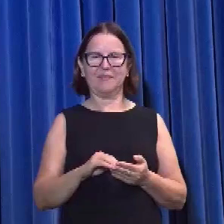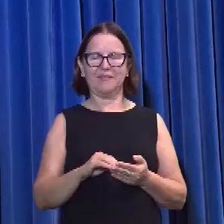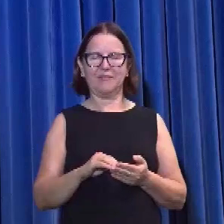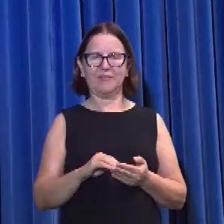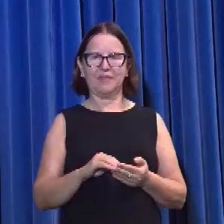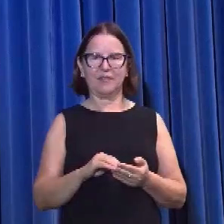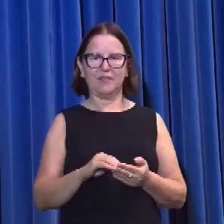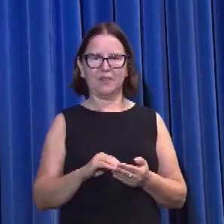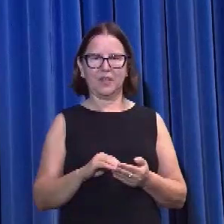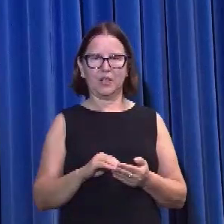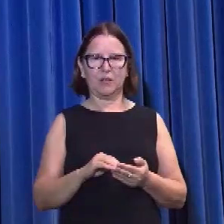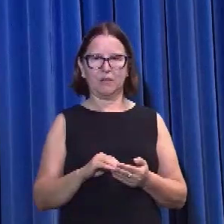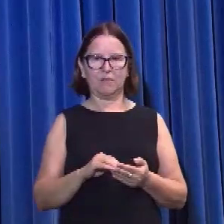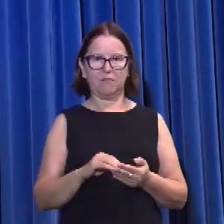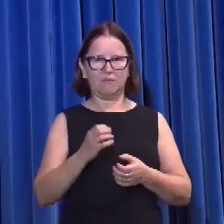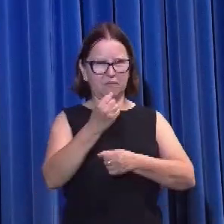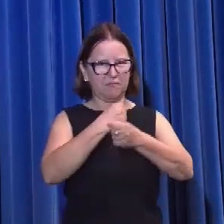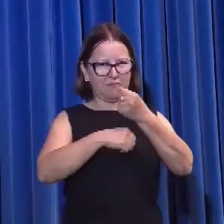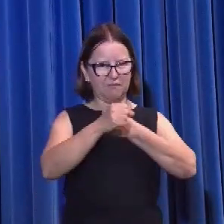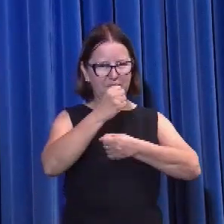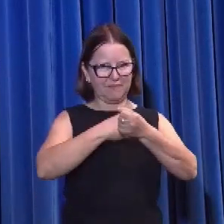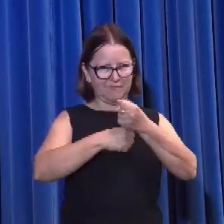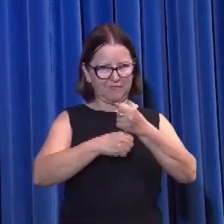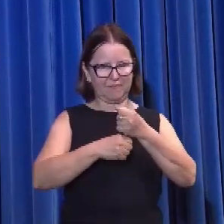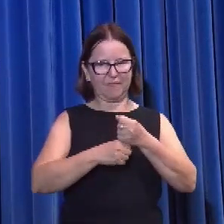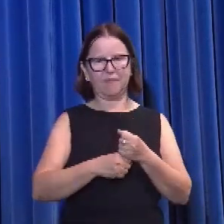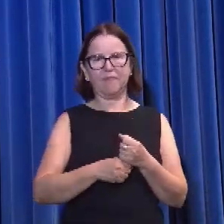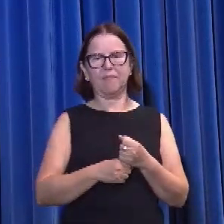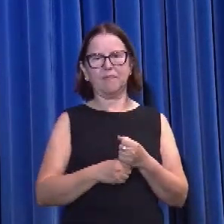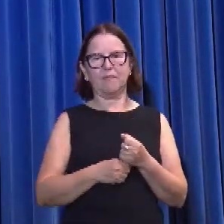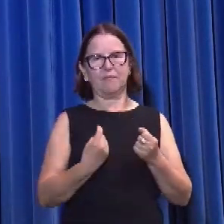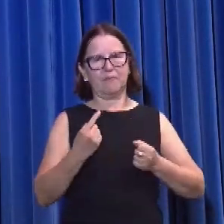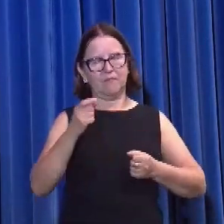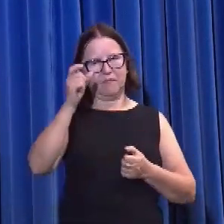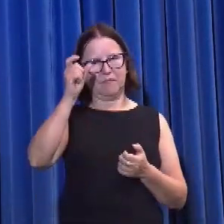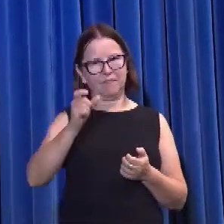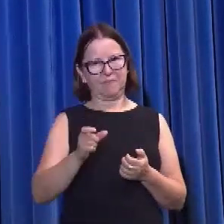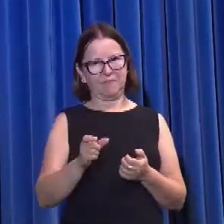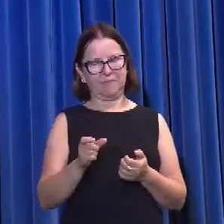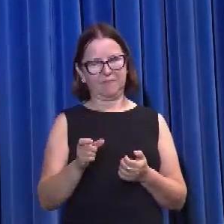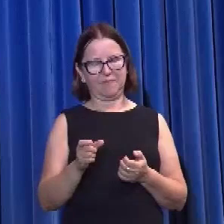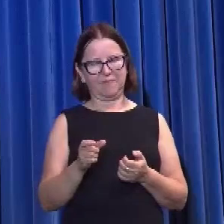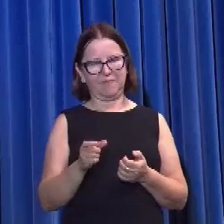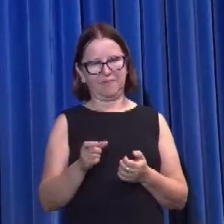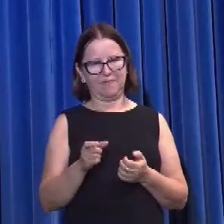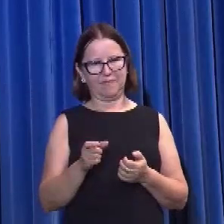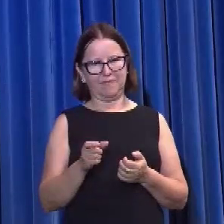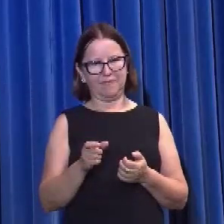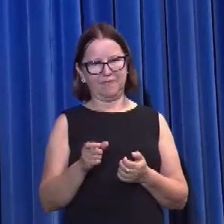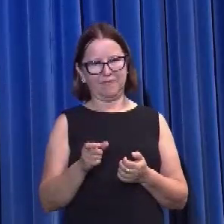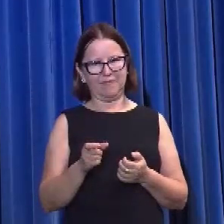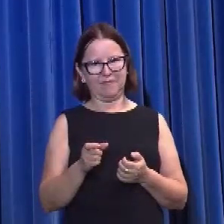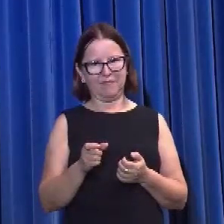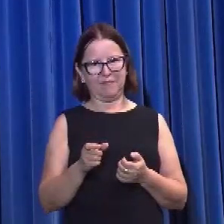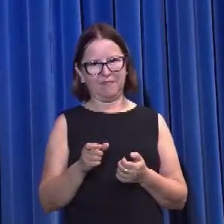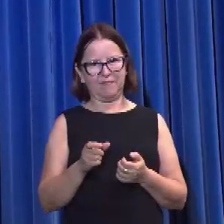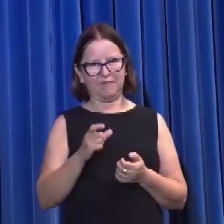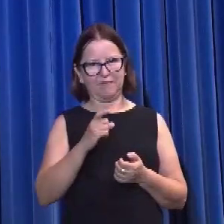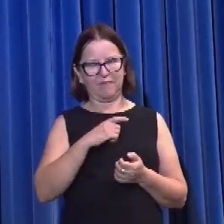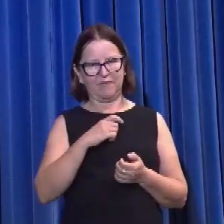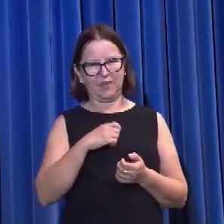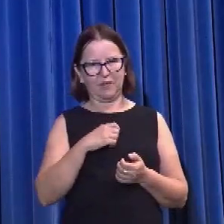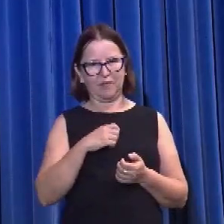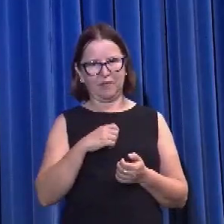Há uns anos atrás, um cara aí, que tinha uma indústria,